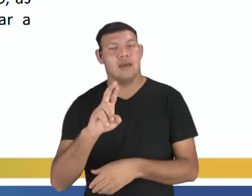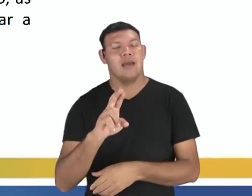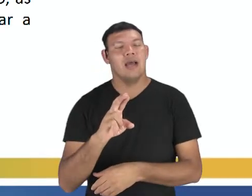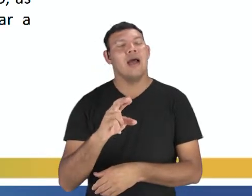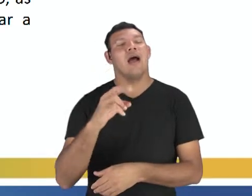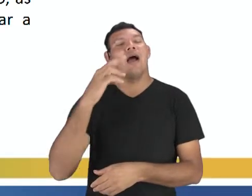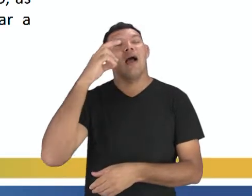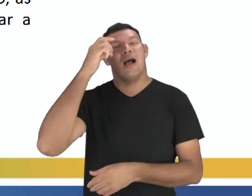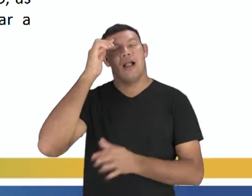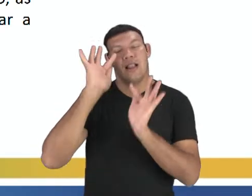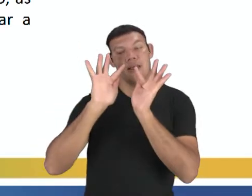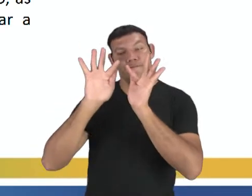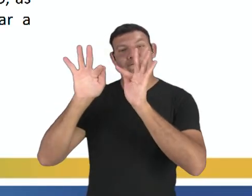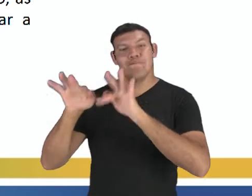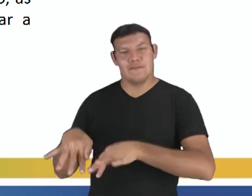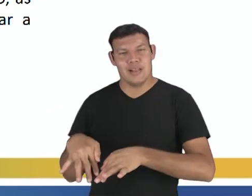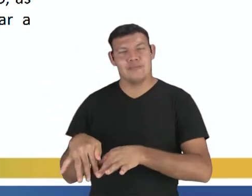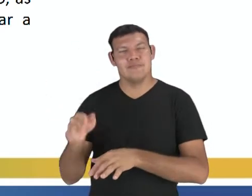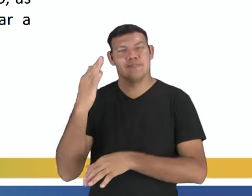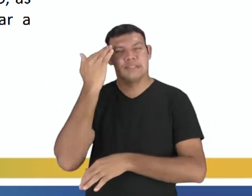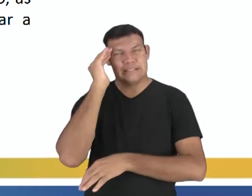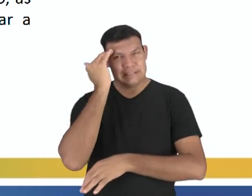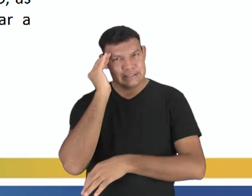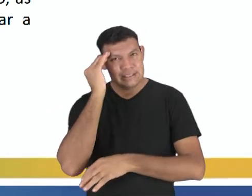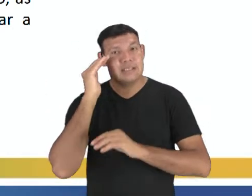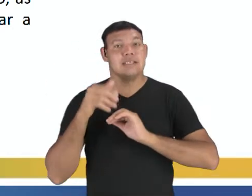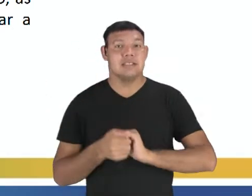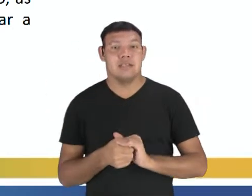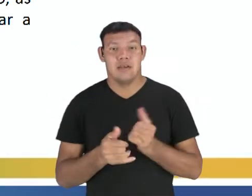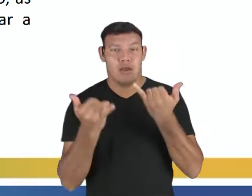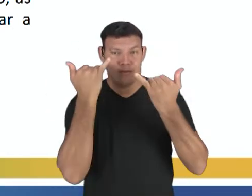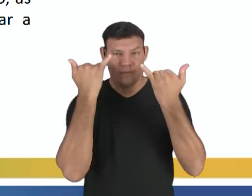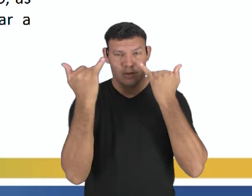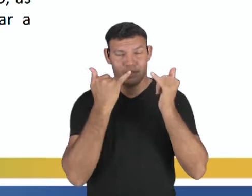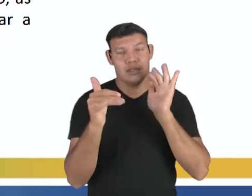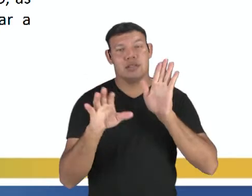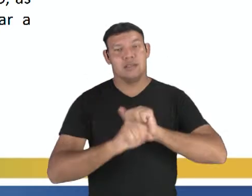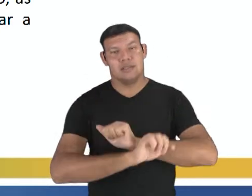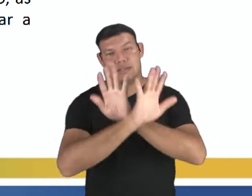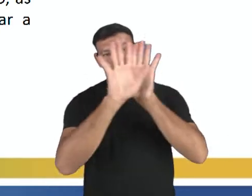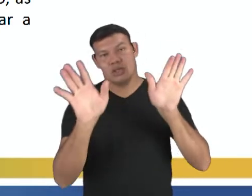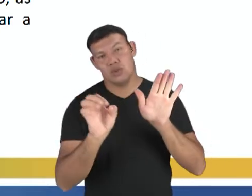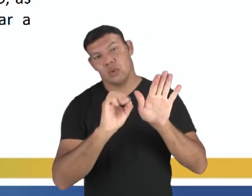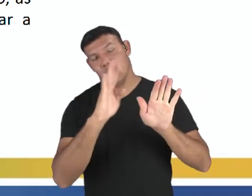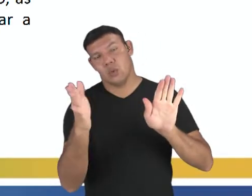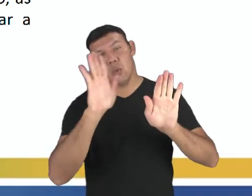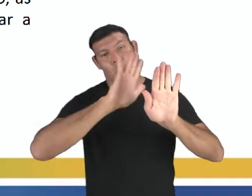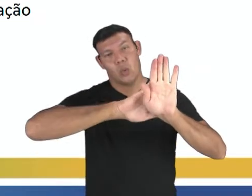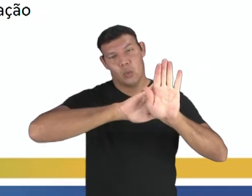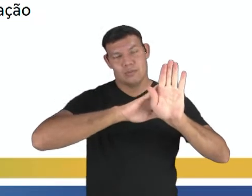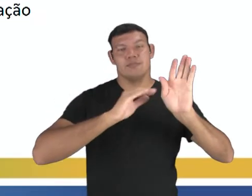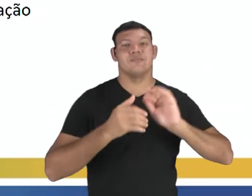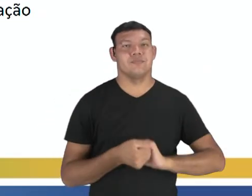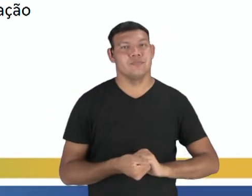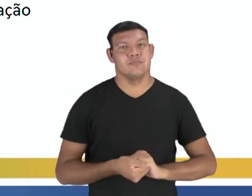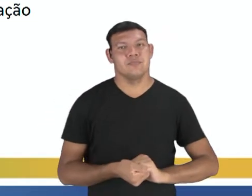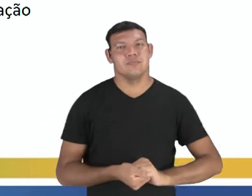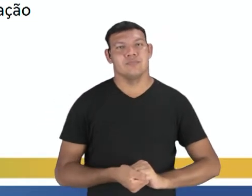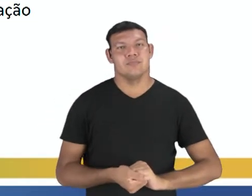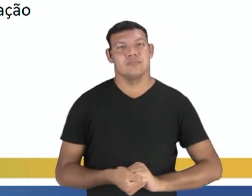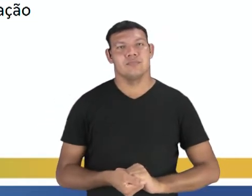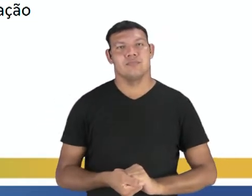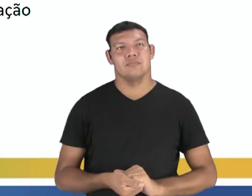a partir dessas informações, então, a partir das informações ou que estão explícitas ou implícitas no texto.